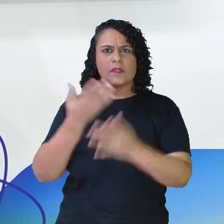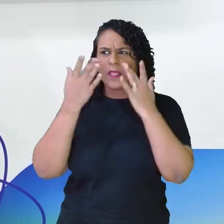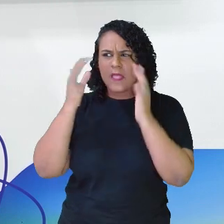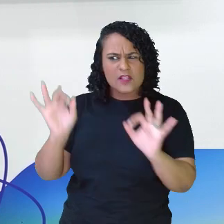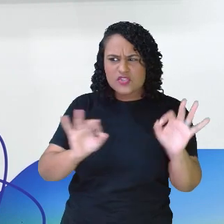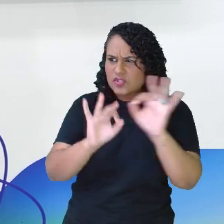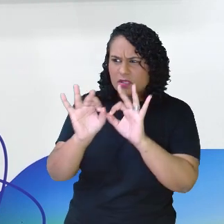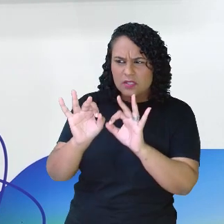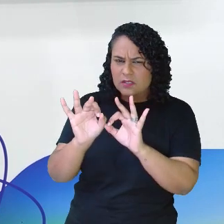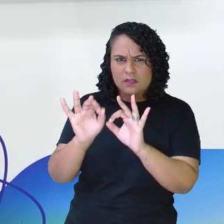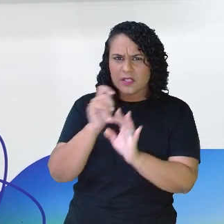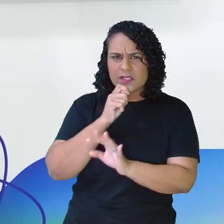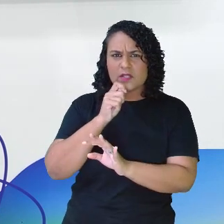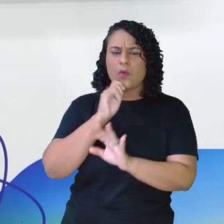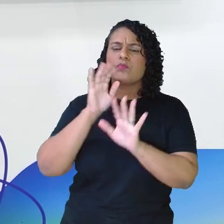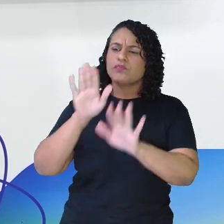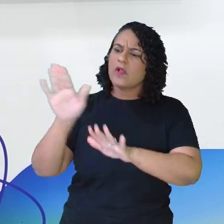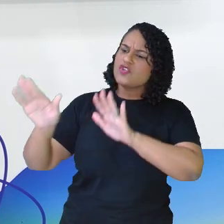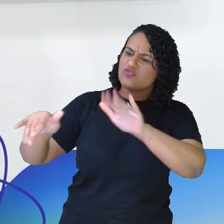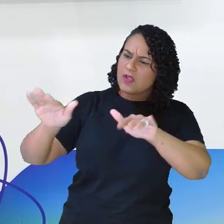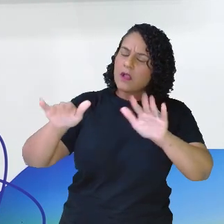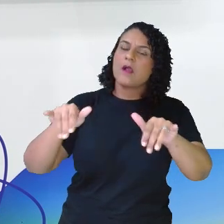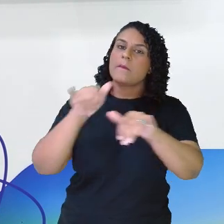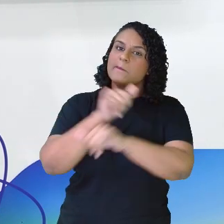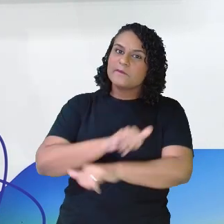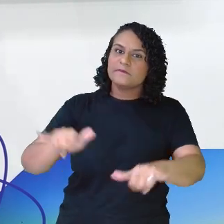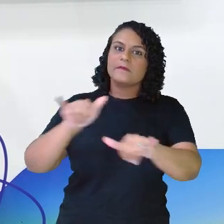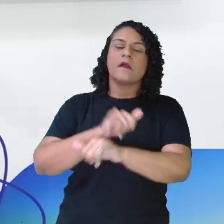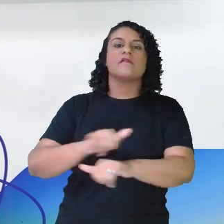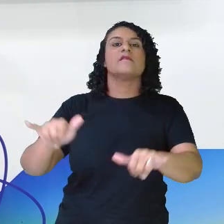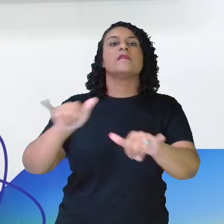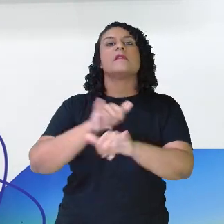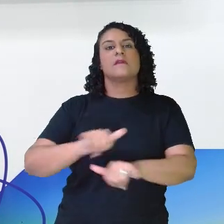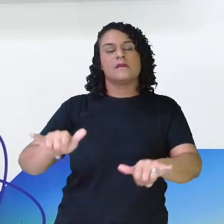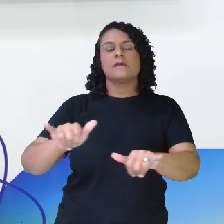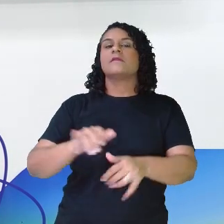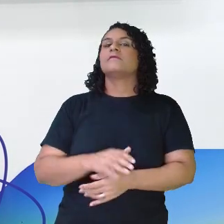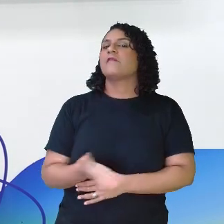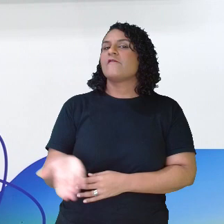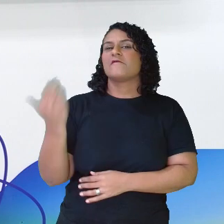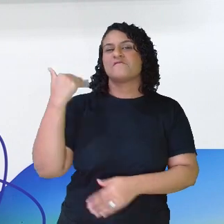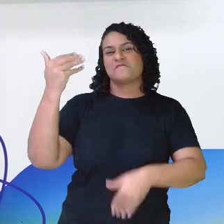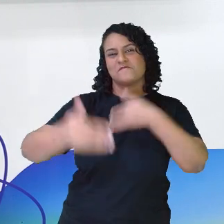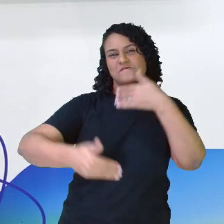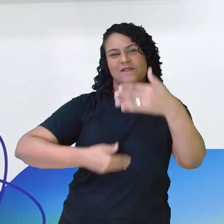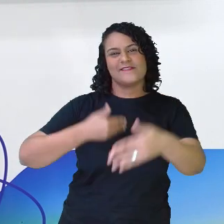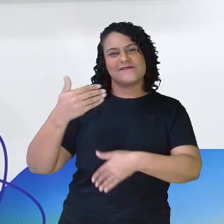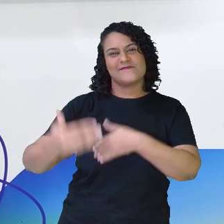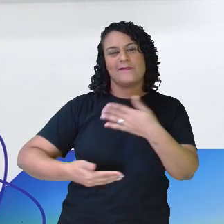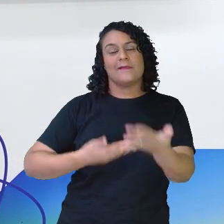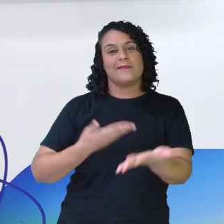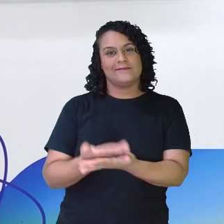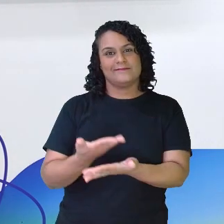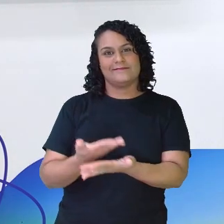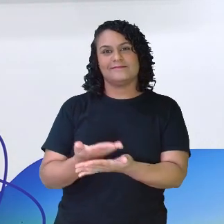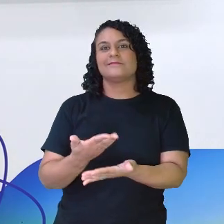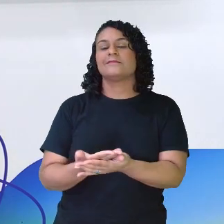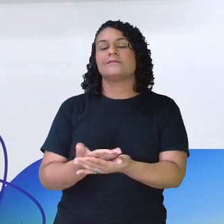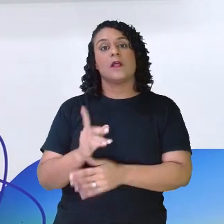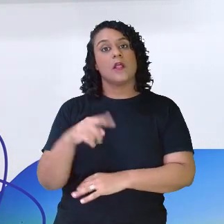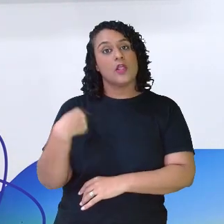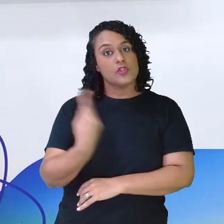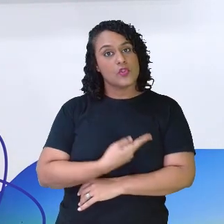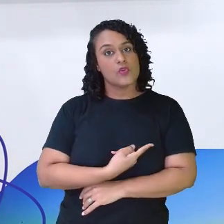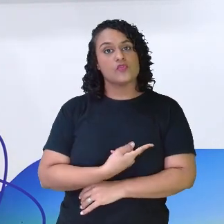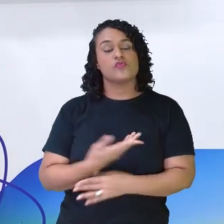não está acompanhando as aulas ainda, espalha para todo mundo a notícia e vem participar junto com a gente. Nós iremos conversar